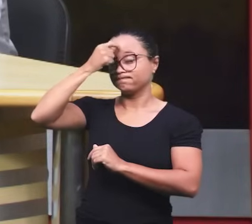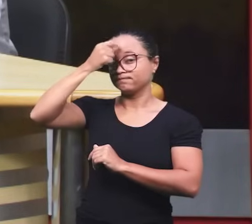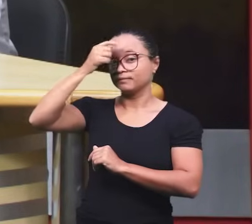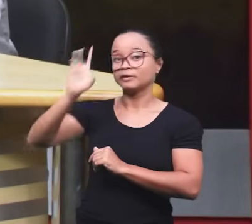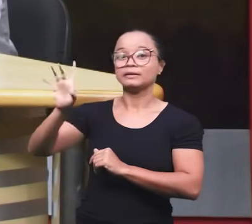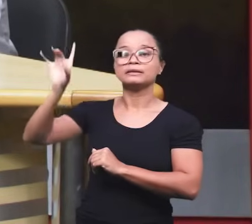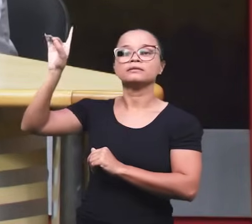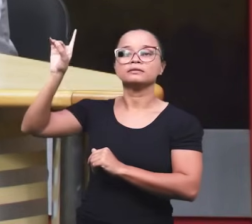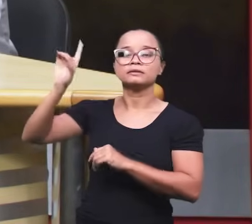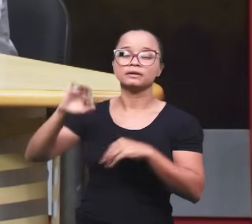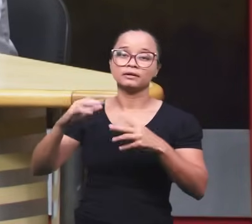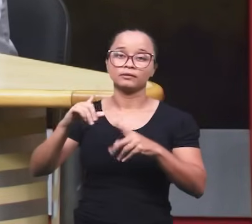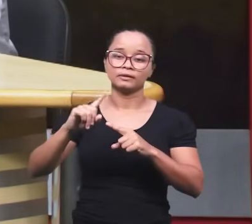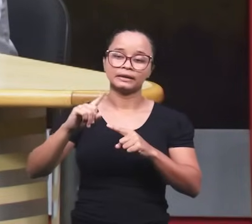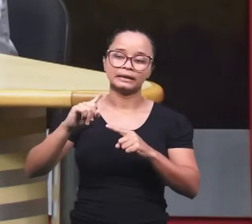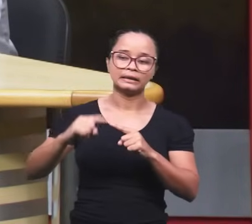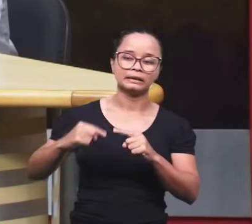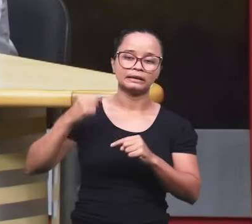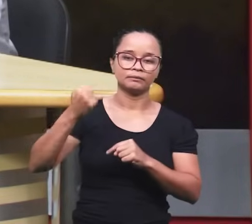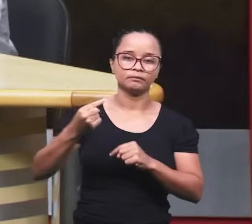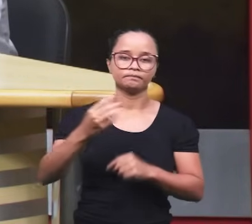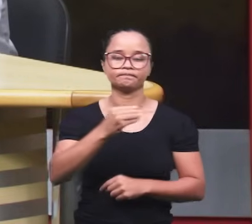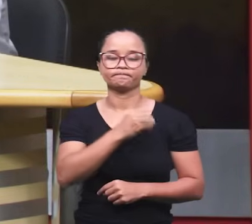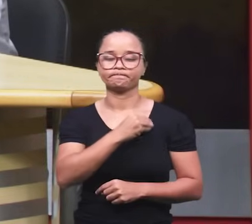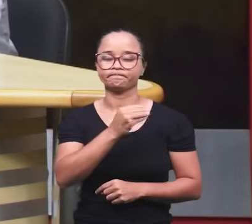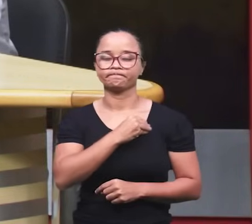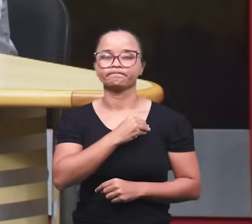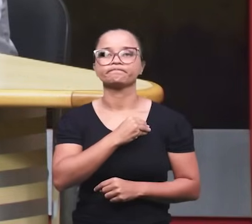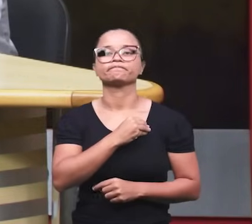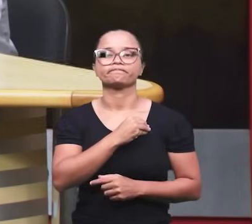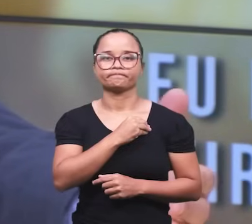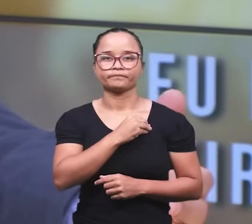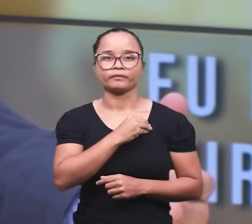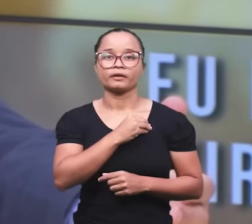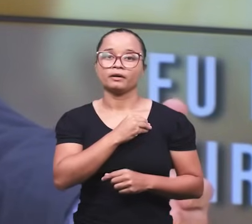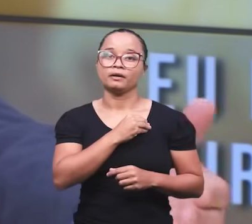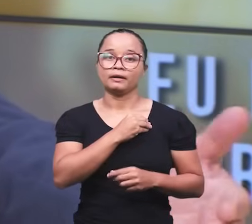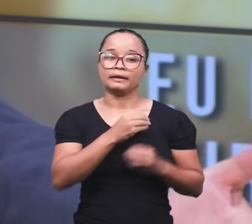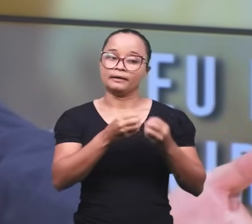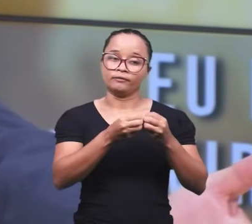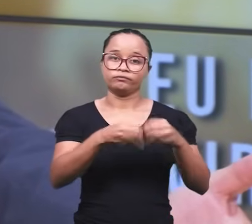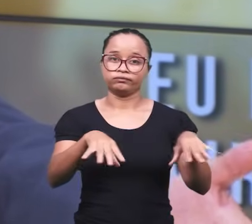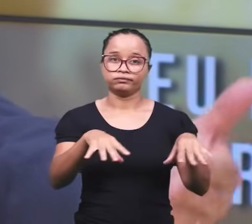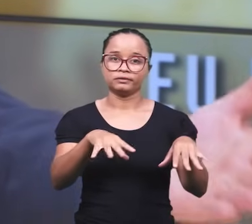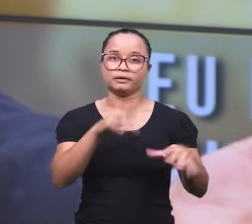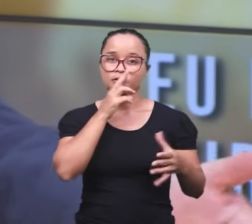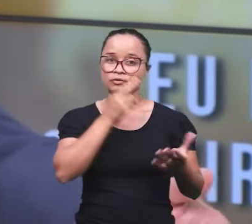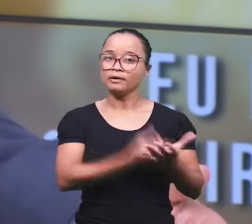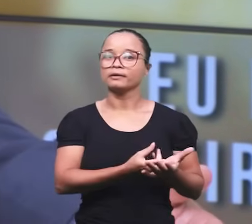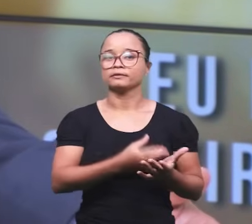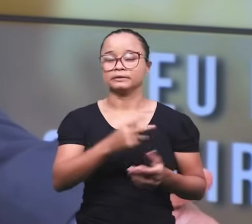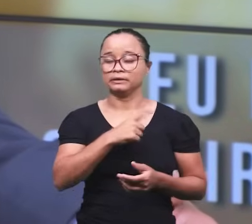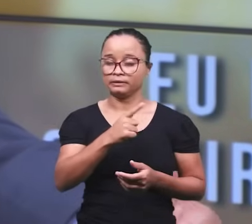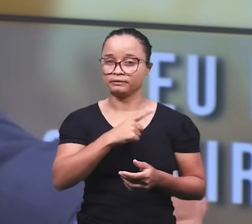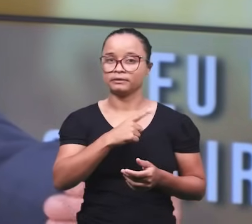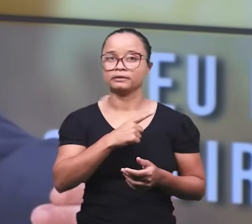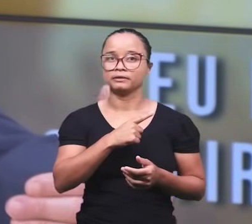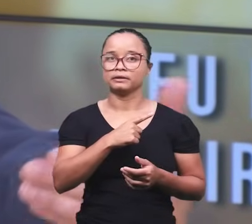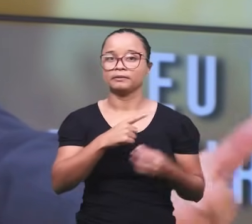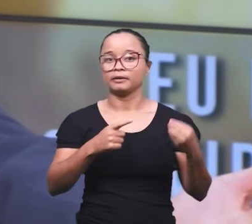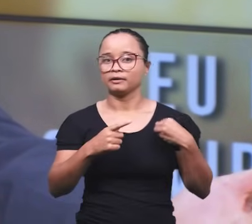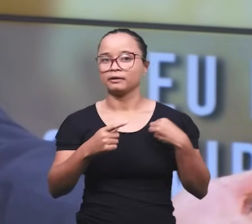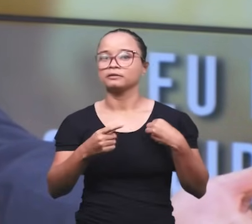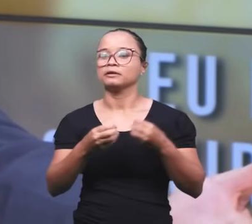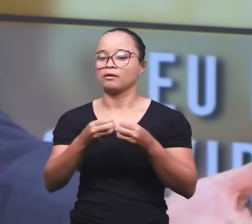mente de Deus e após o pecado houve as consequências como você já colocou porque o